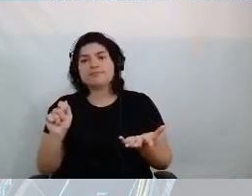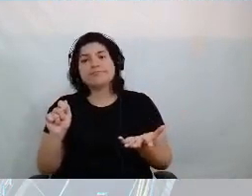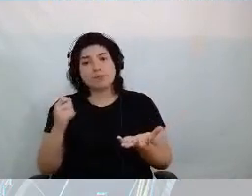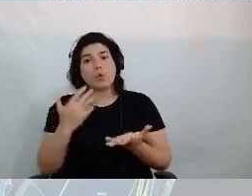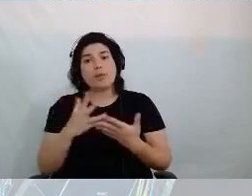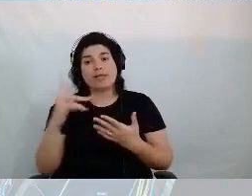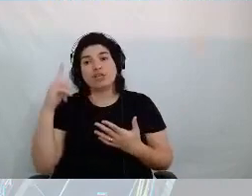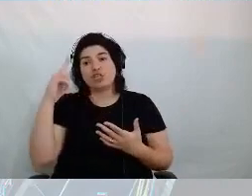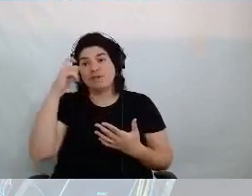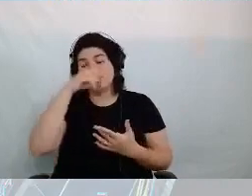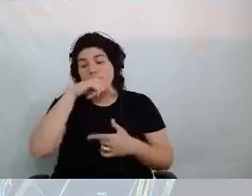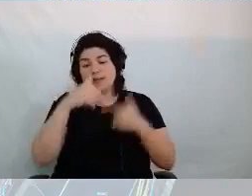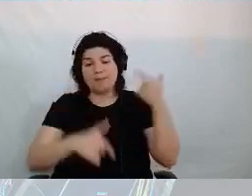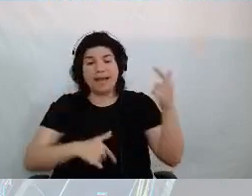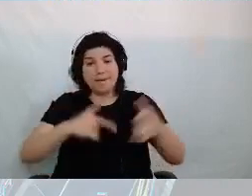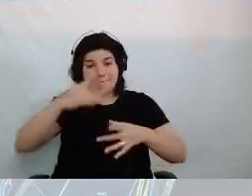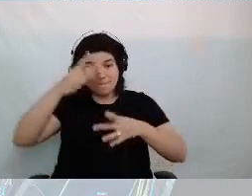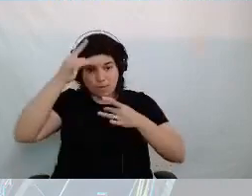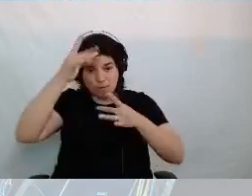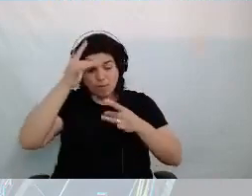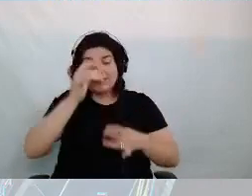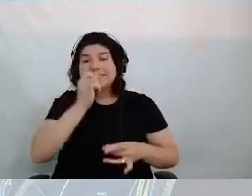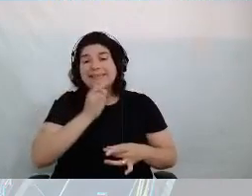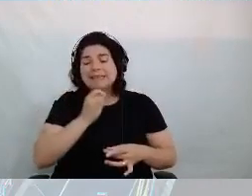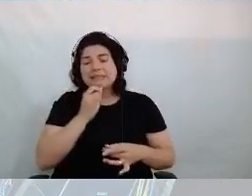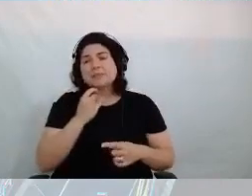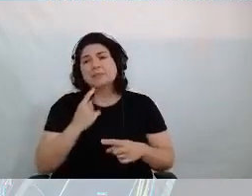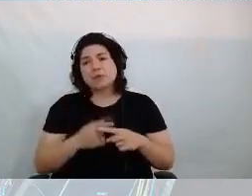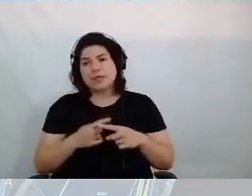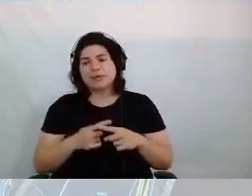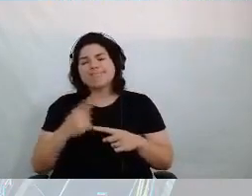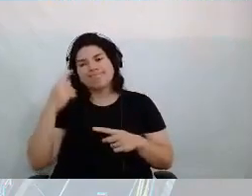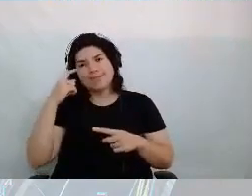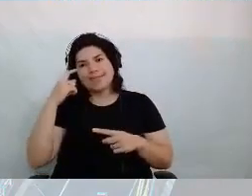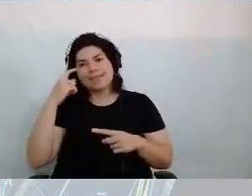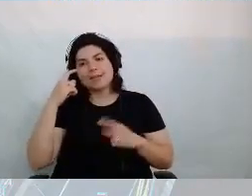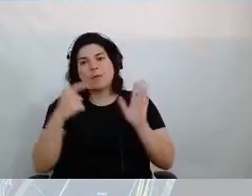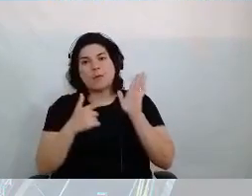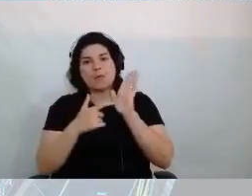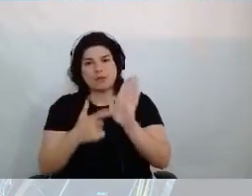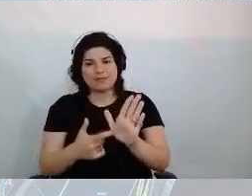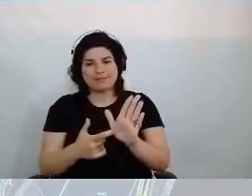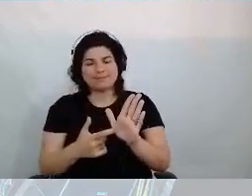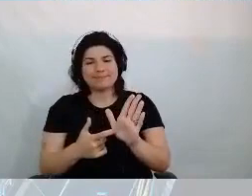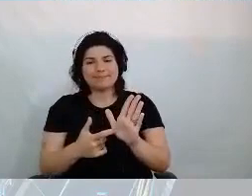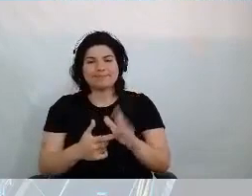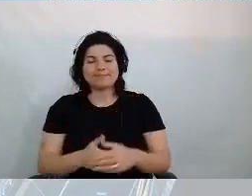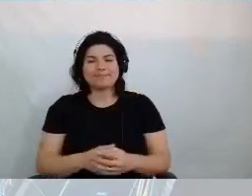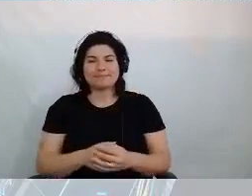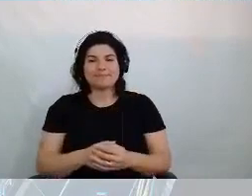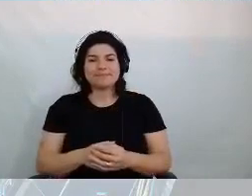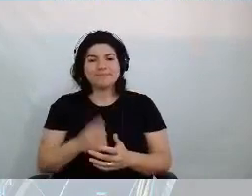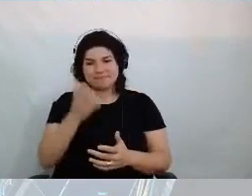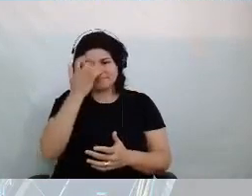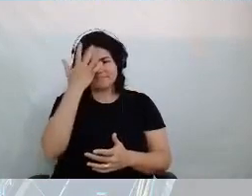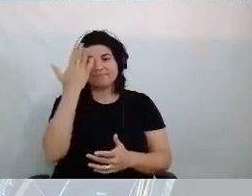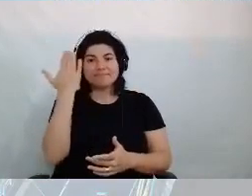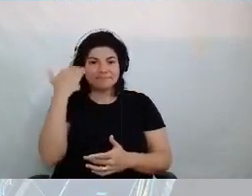teste de performance, entender. Beleza, agora eu vou mostrar um pedaço do JMeter, que vai ficar